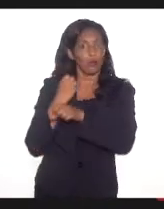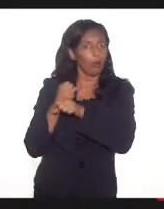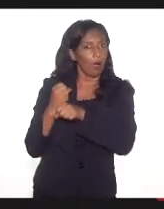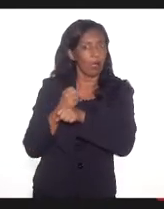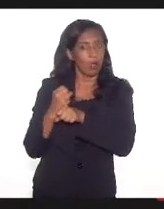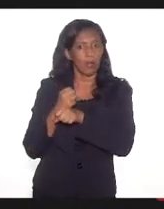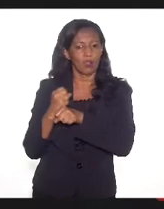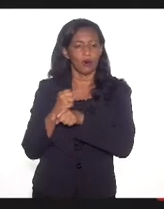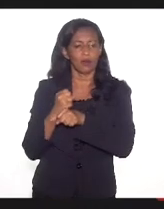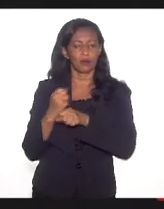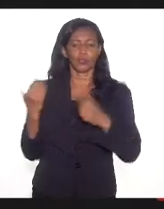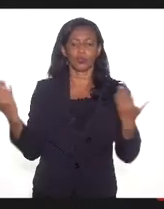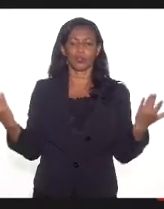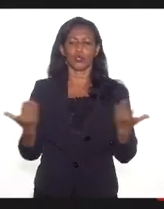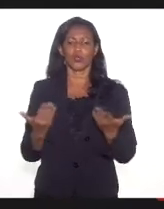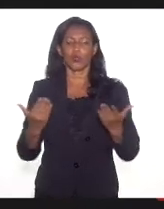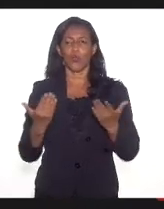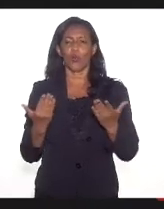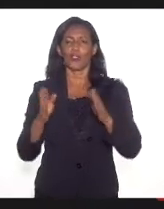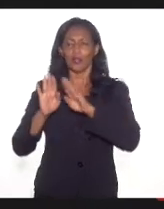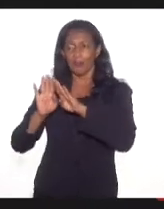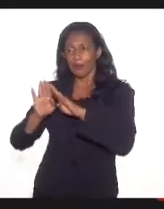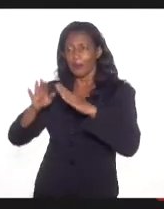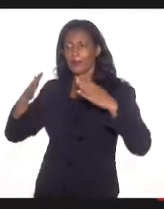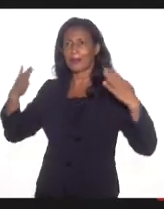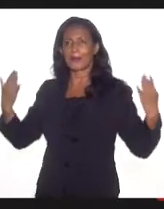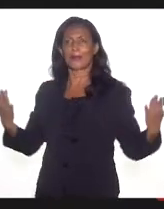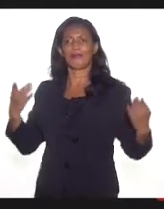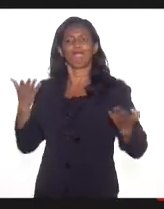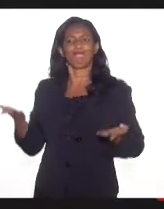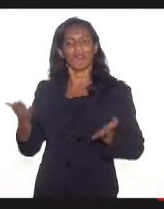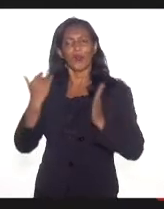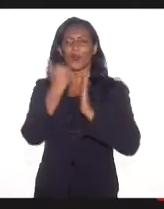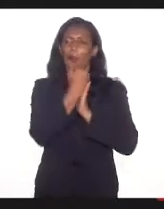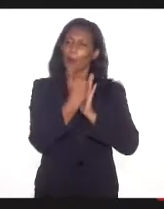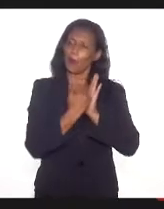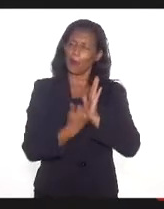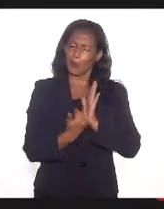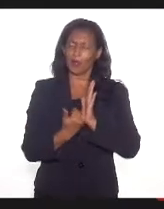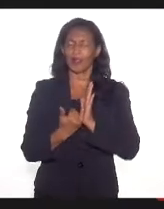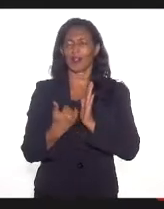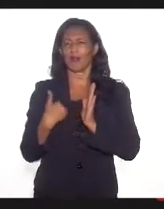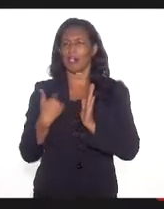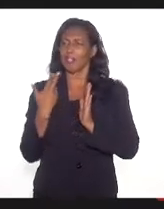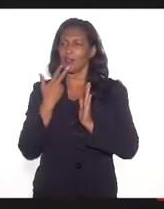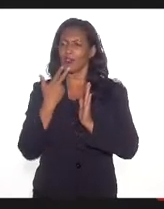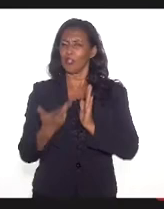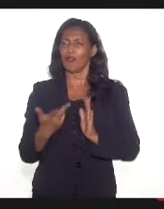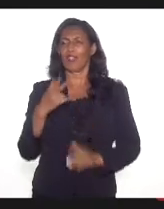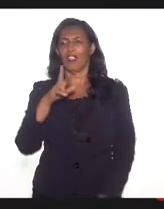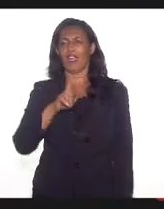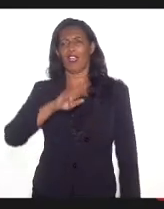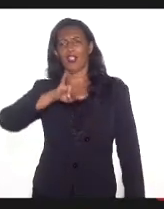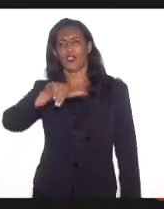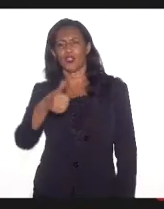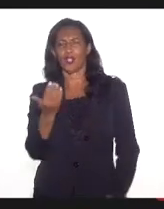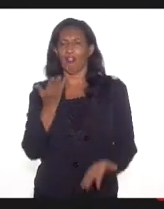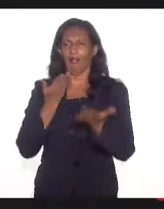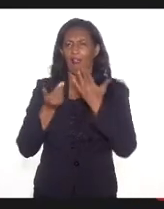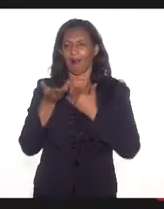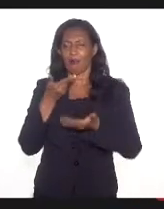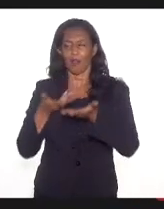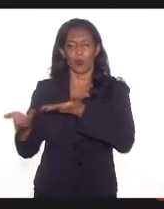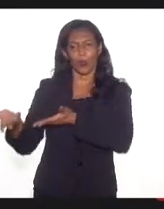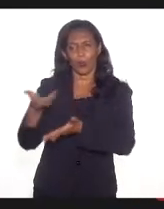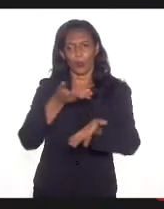Renata. E hoje a gente está reabrindo esse restaurante com esse programa que eu acabei de dizer, que é o RJ Alimento, esse